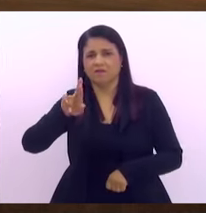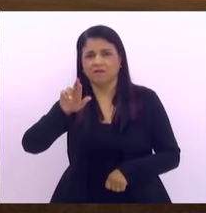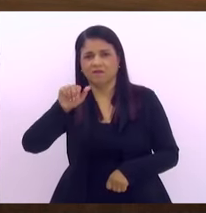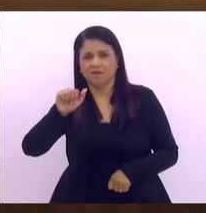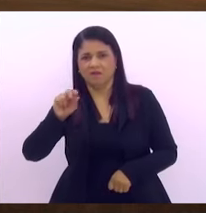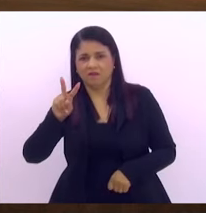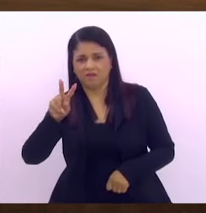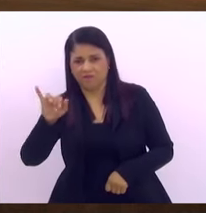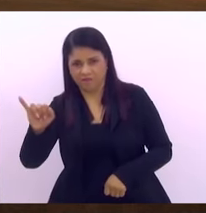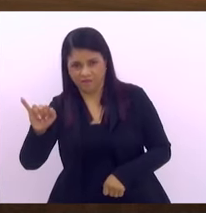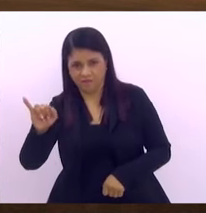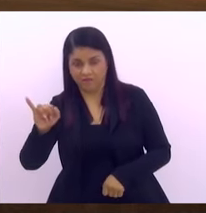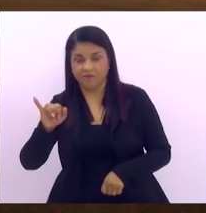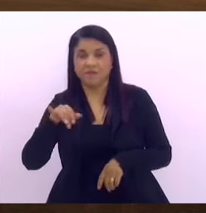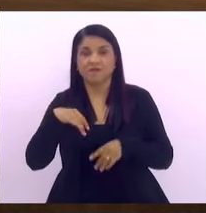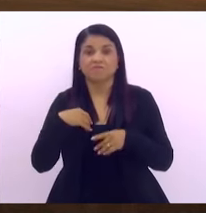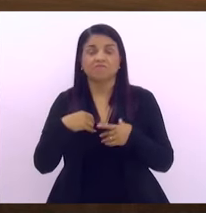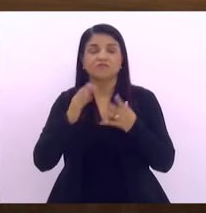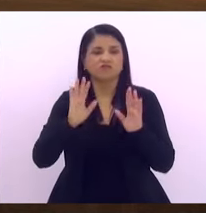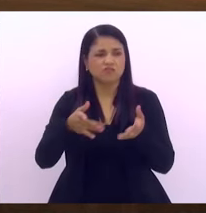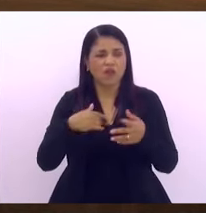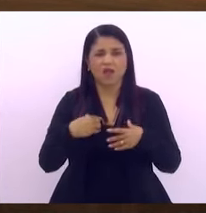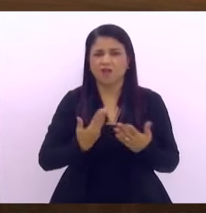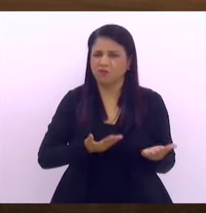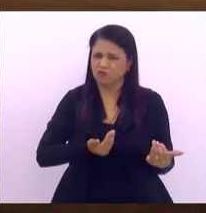sei. Agora, o senhor imagine o seguinte,